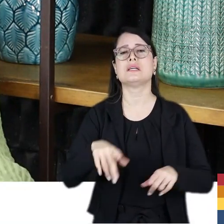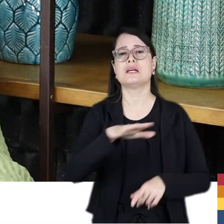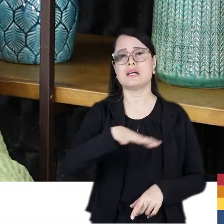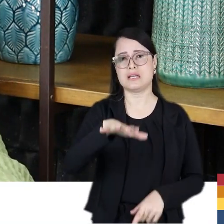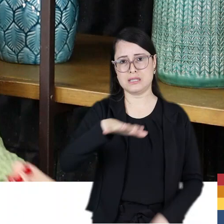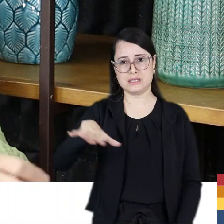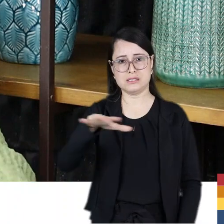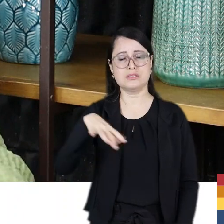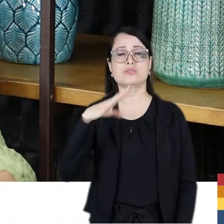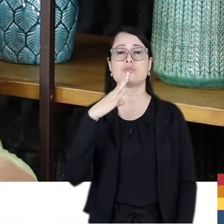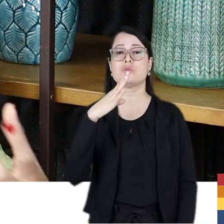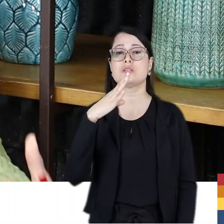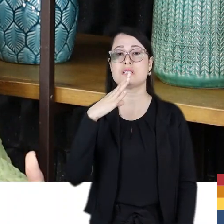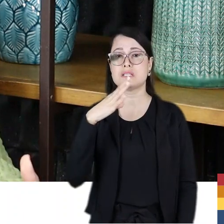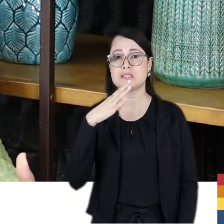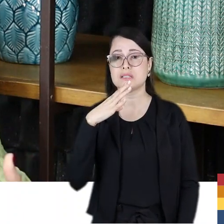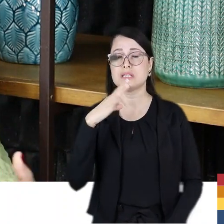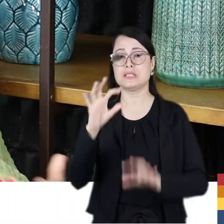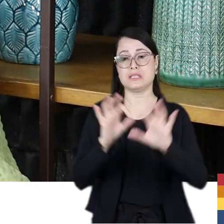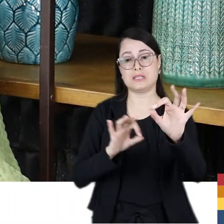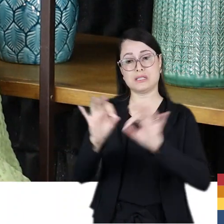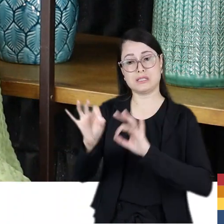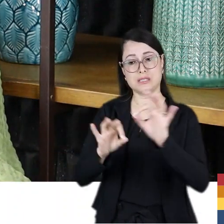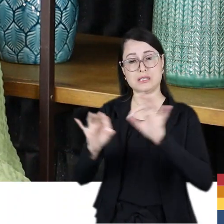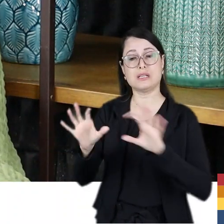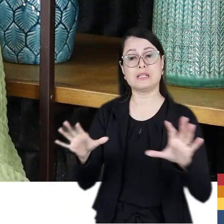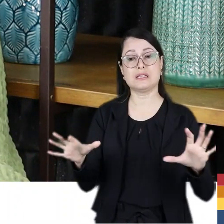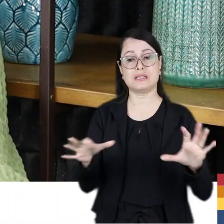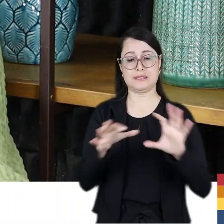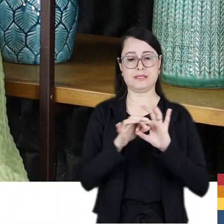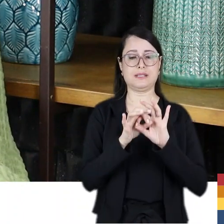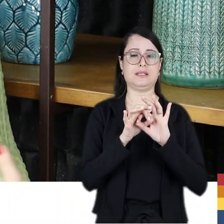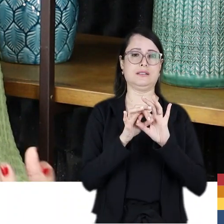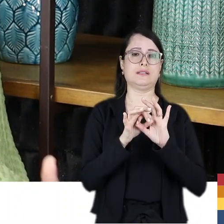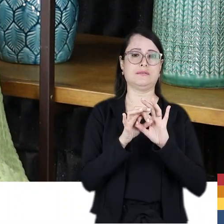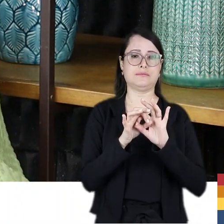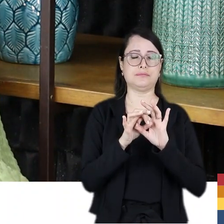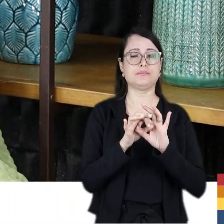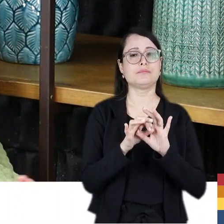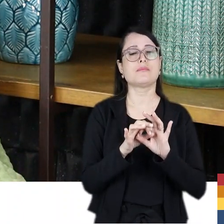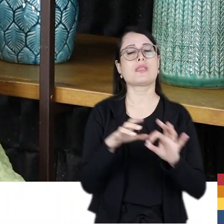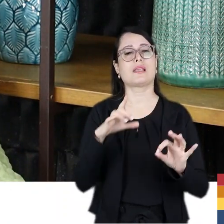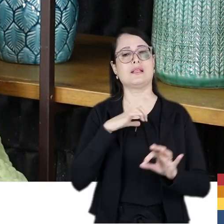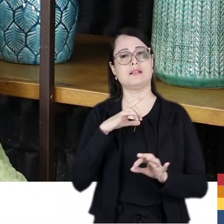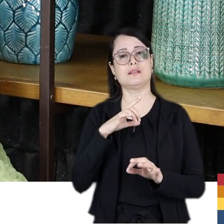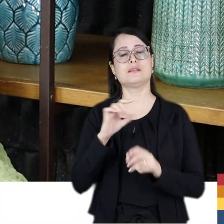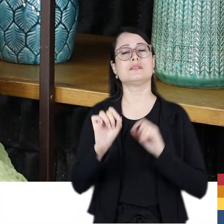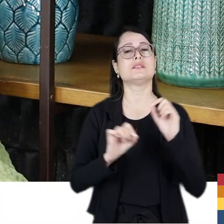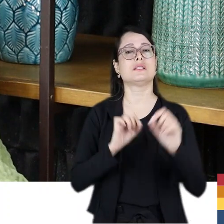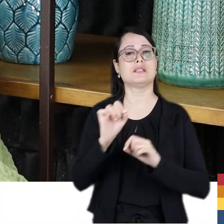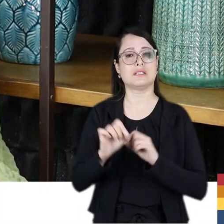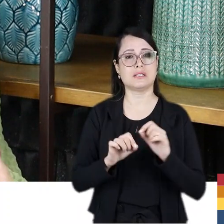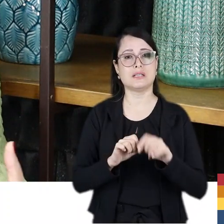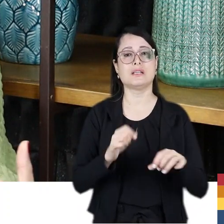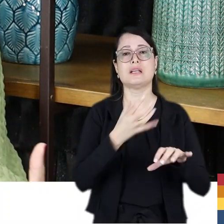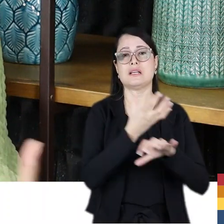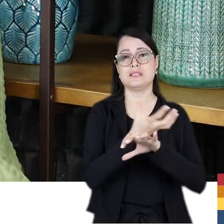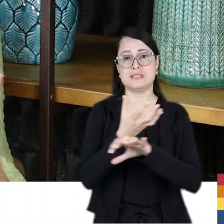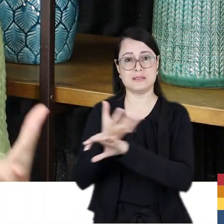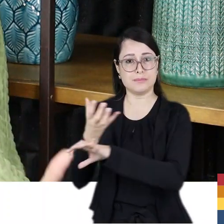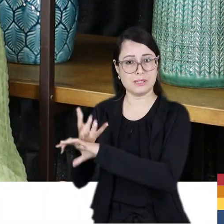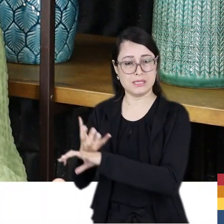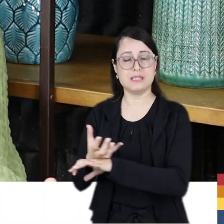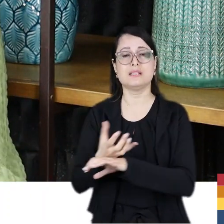Uma arquitetura integrada que contempla a interdisciplinaridade entre as áreas, essa complementaridade, né? E